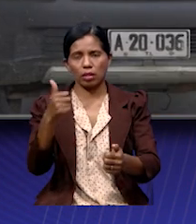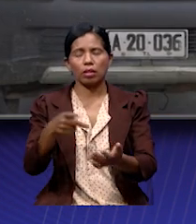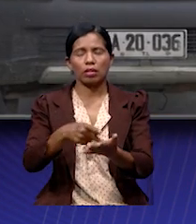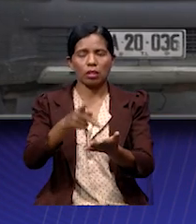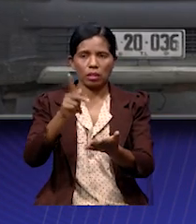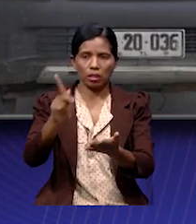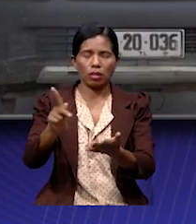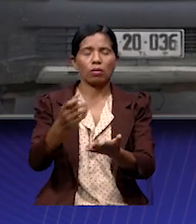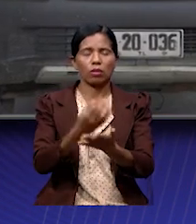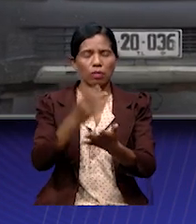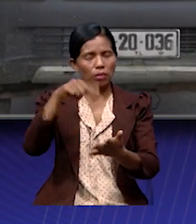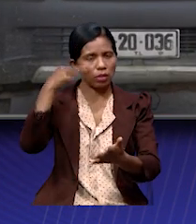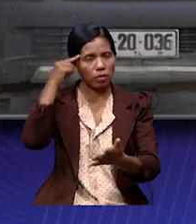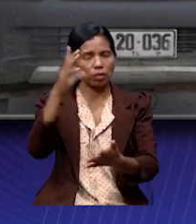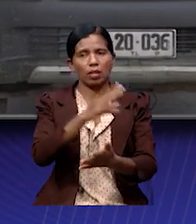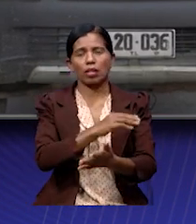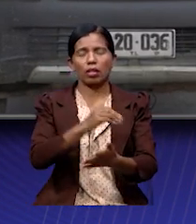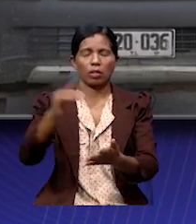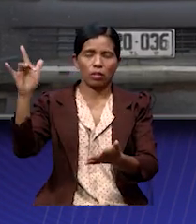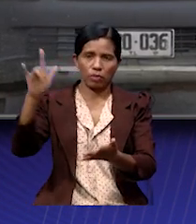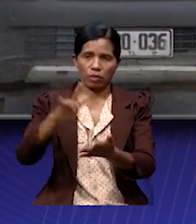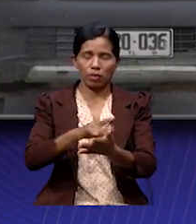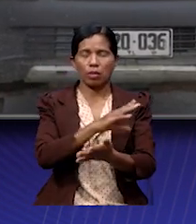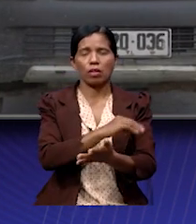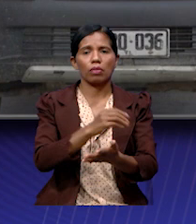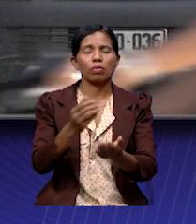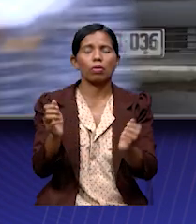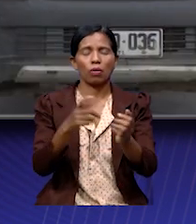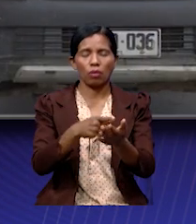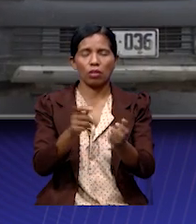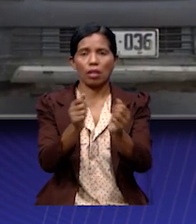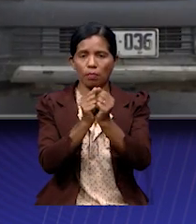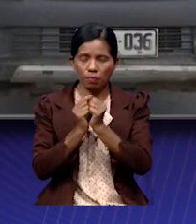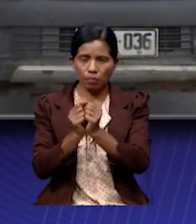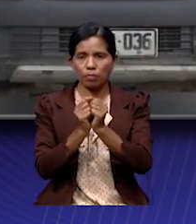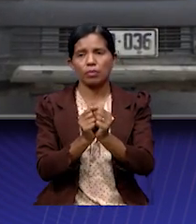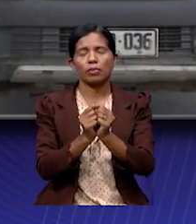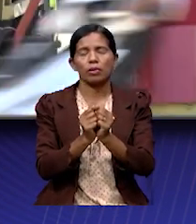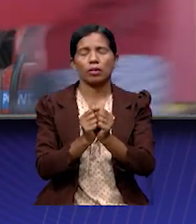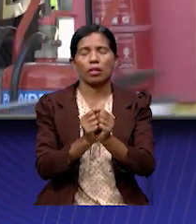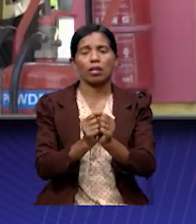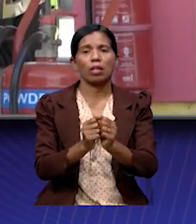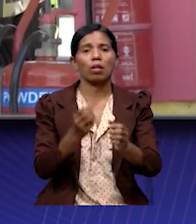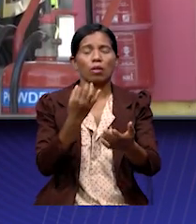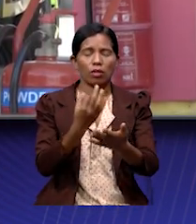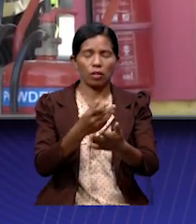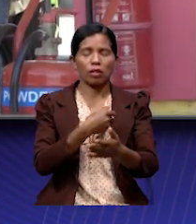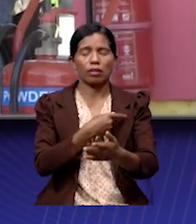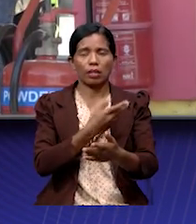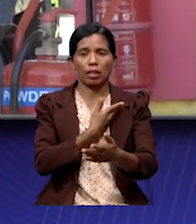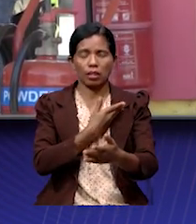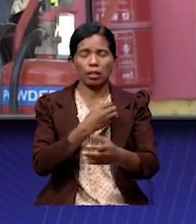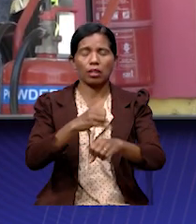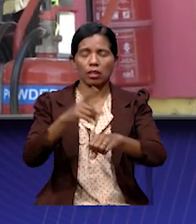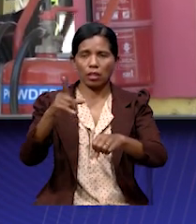bestado porto no alfândega no conta hamutu ko folin mercado internacional obrigado